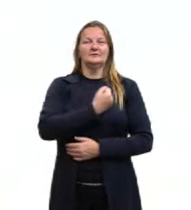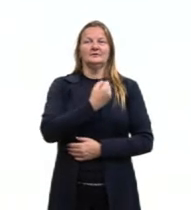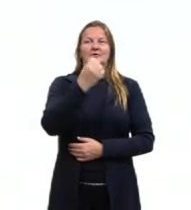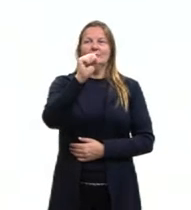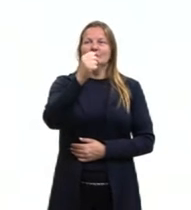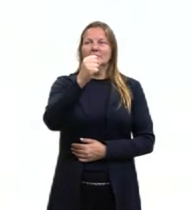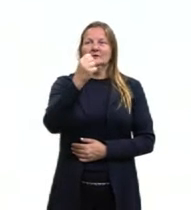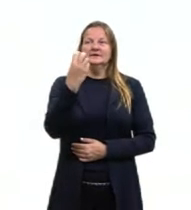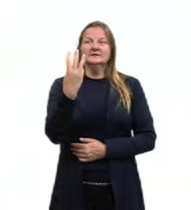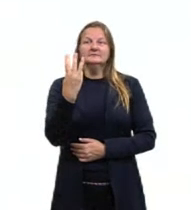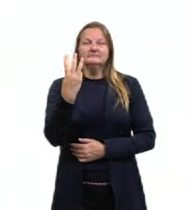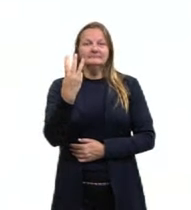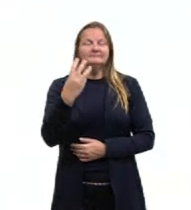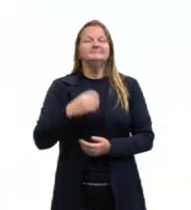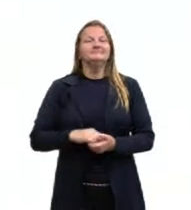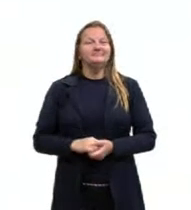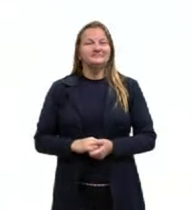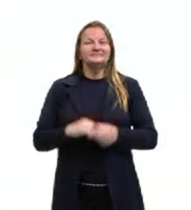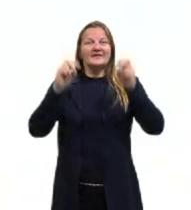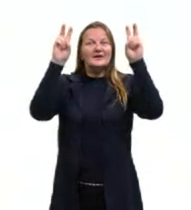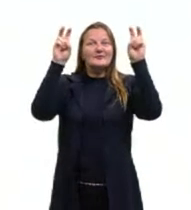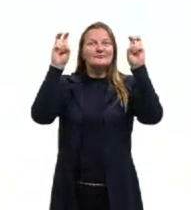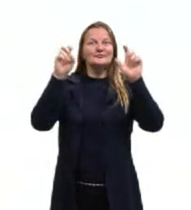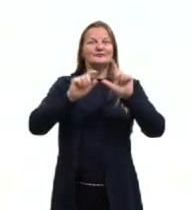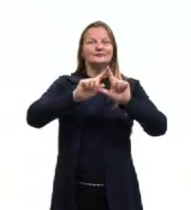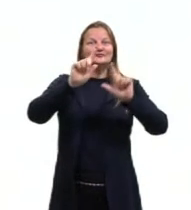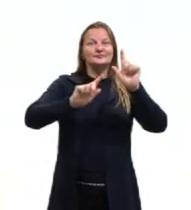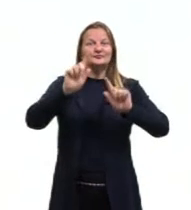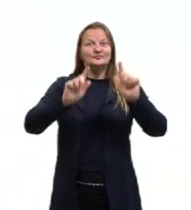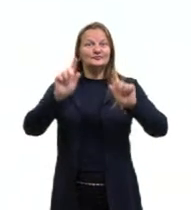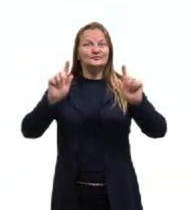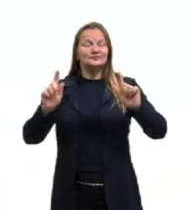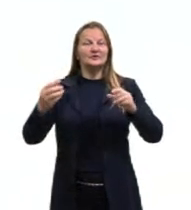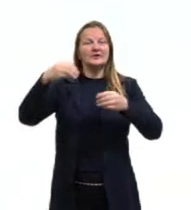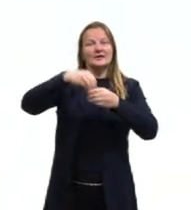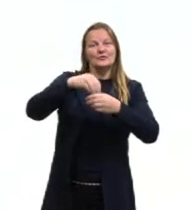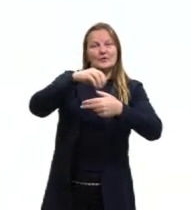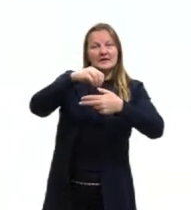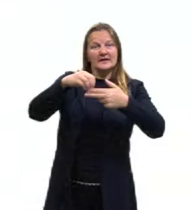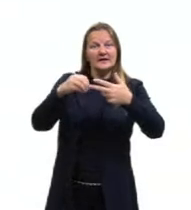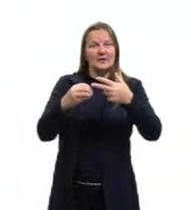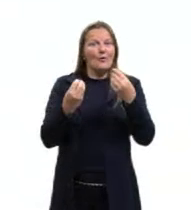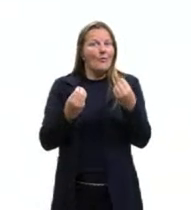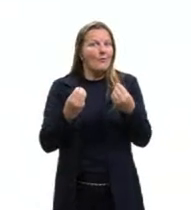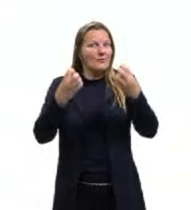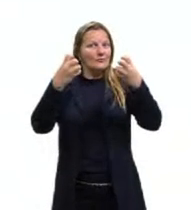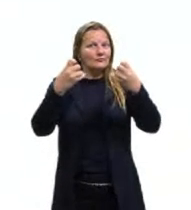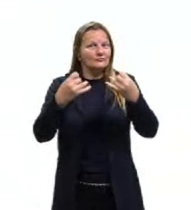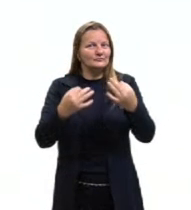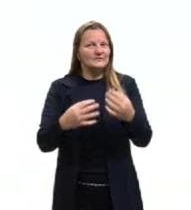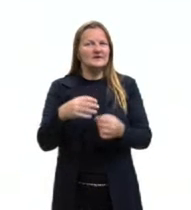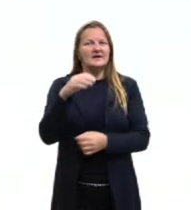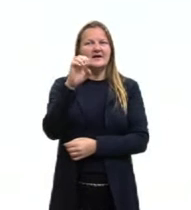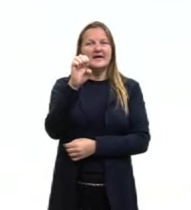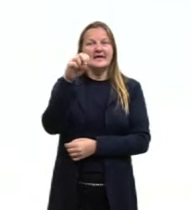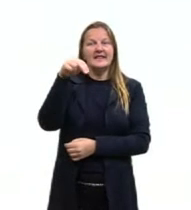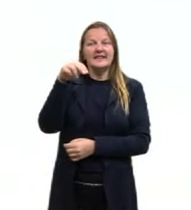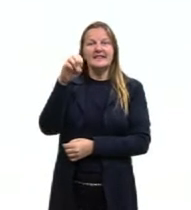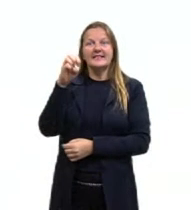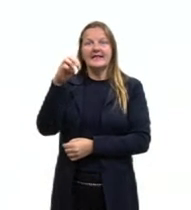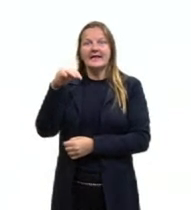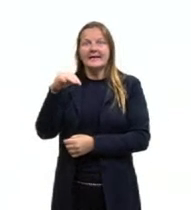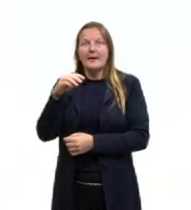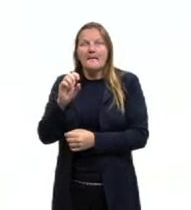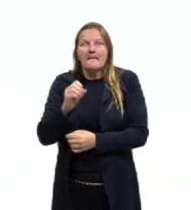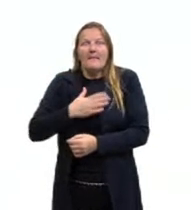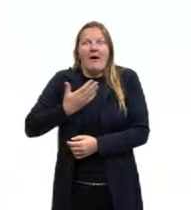83 estatística no ENEM então quando vem aí a palavrinha nem vocês já